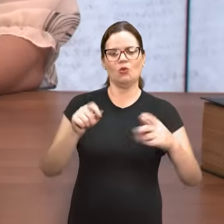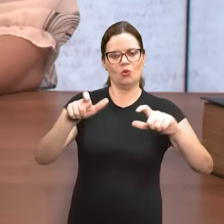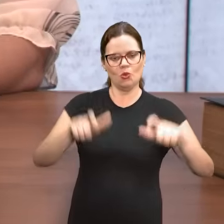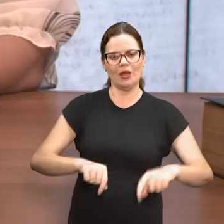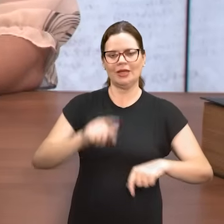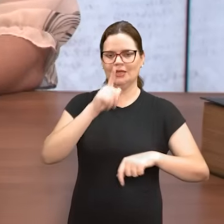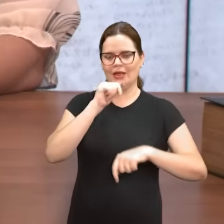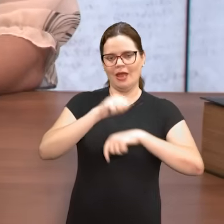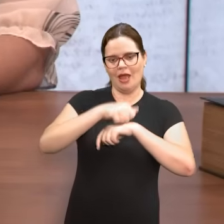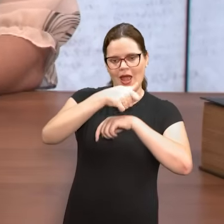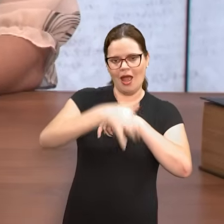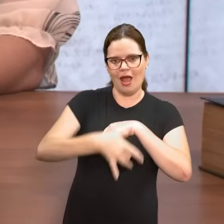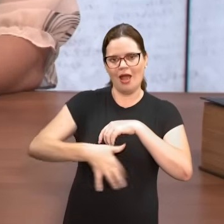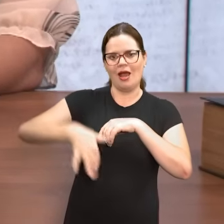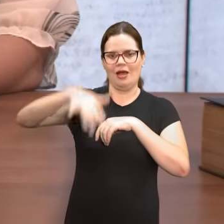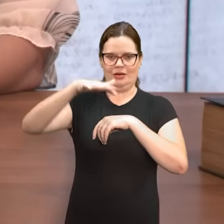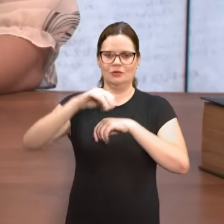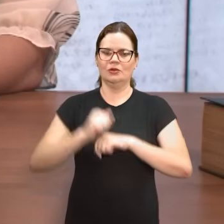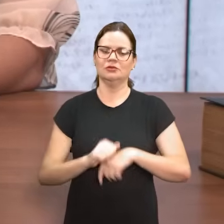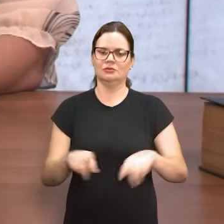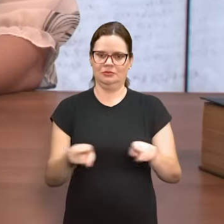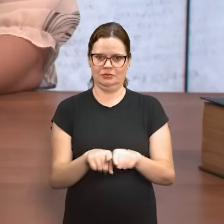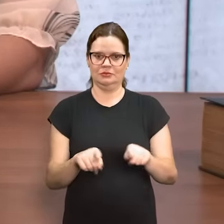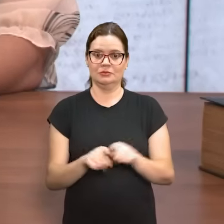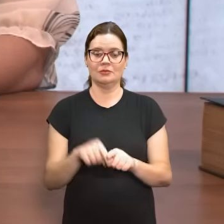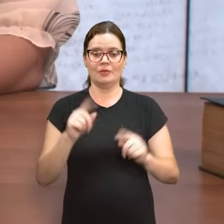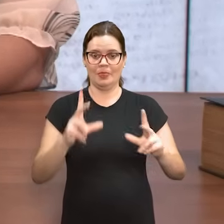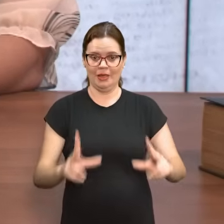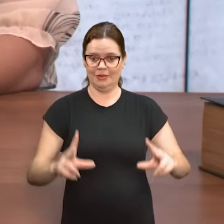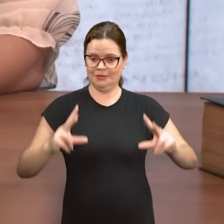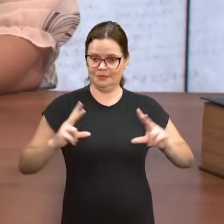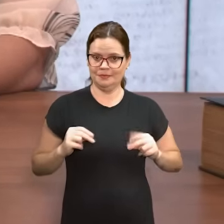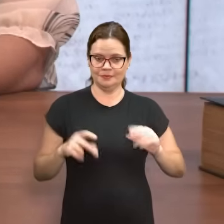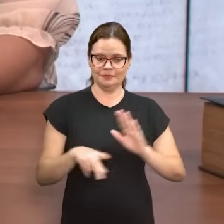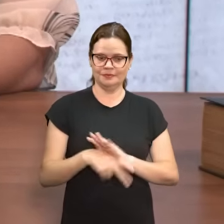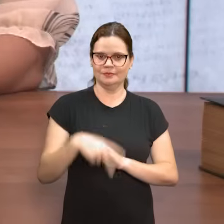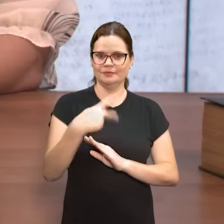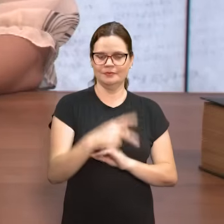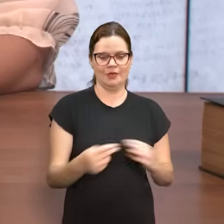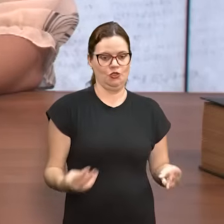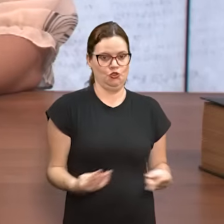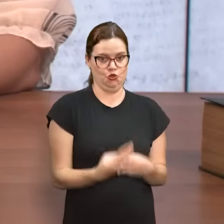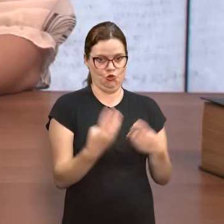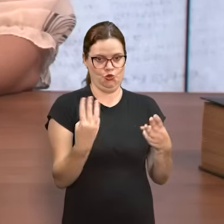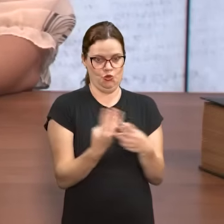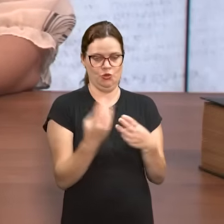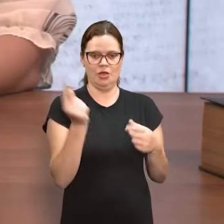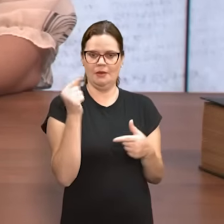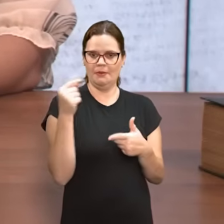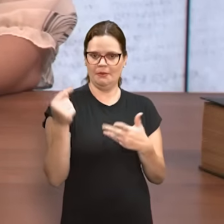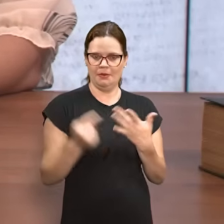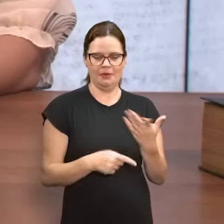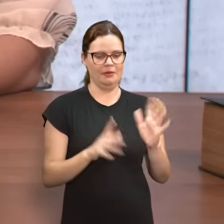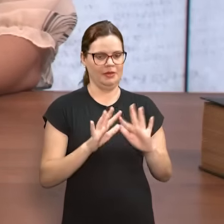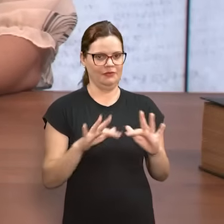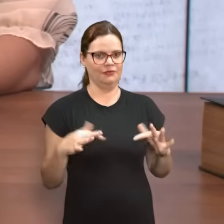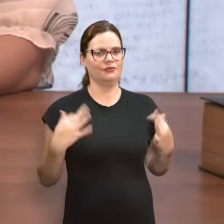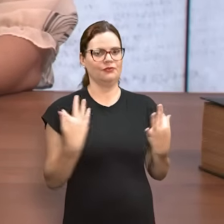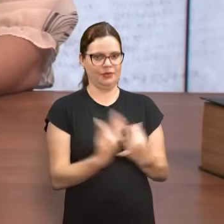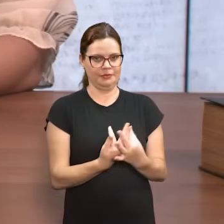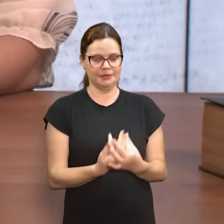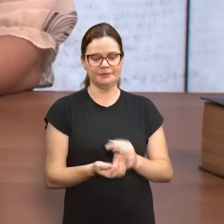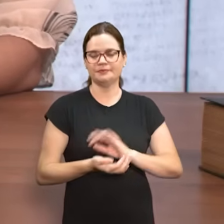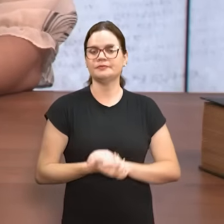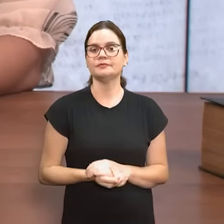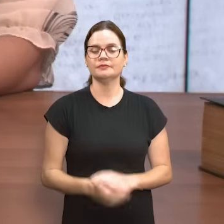superiores e as fontes inferiores. Esta é a herança dos filhos de Judá segundo as suas famílias. São,